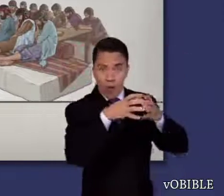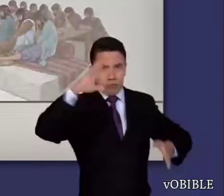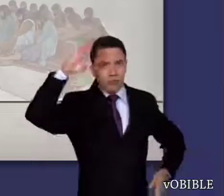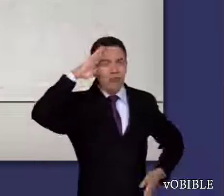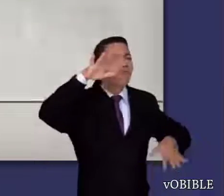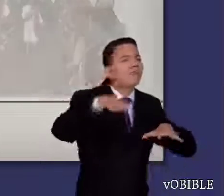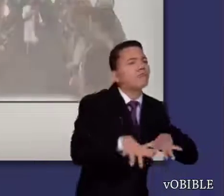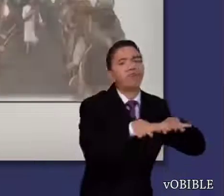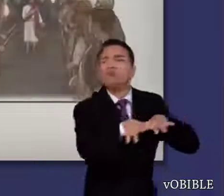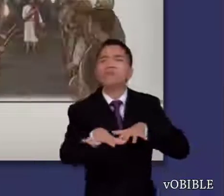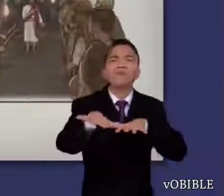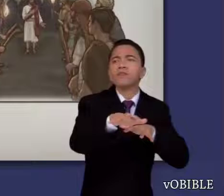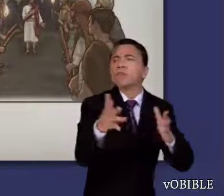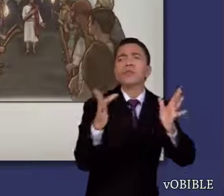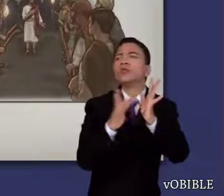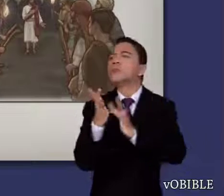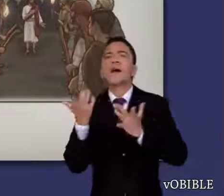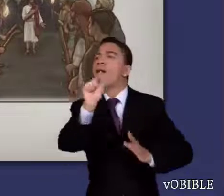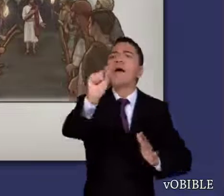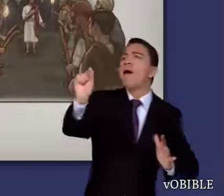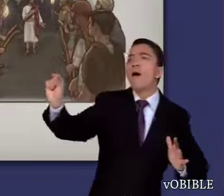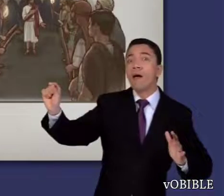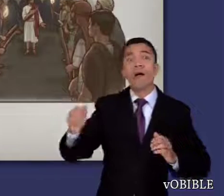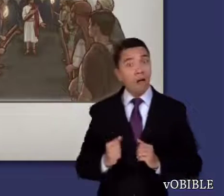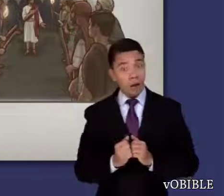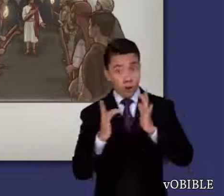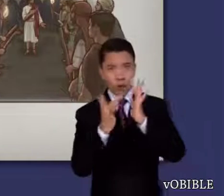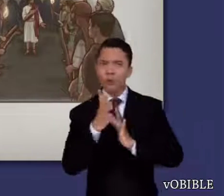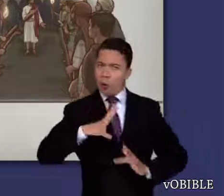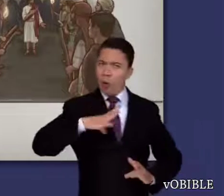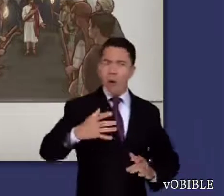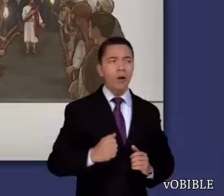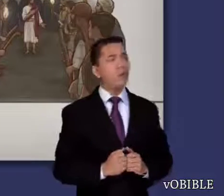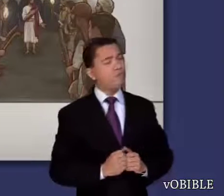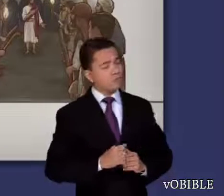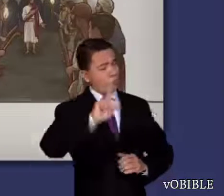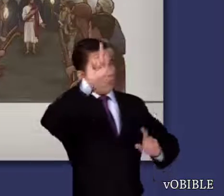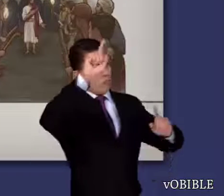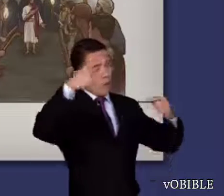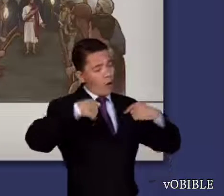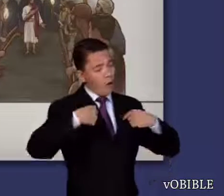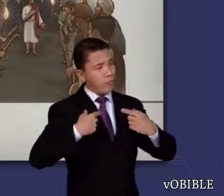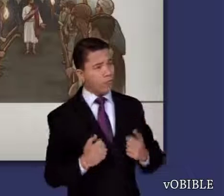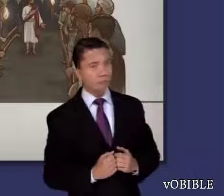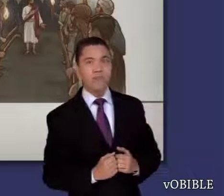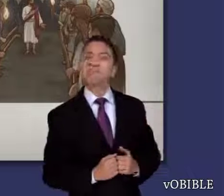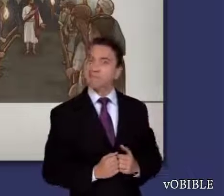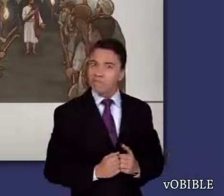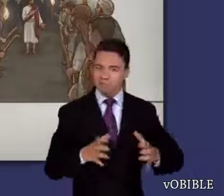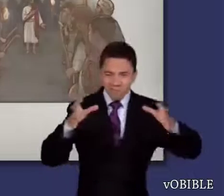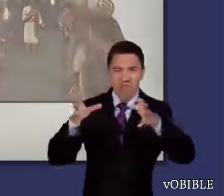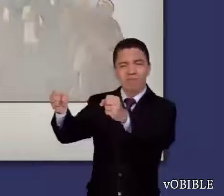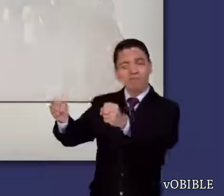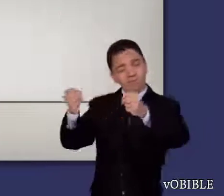discípulos. Mais tarde, no jardim de Getsêmani, Jesus corajosamente se identifica para os soldados que vêm